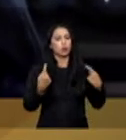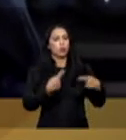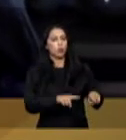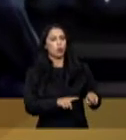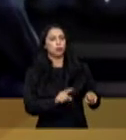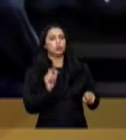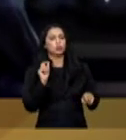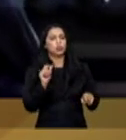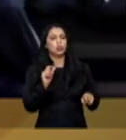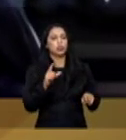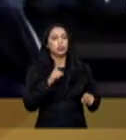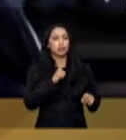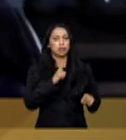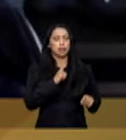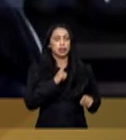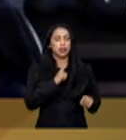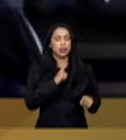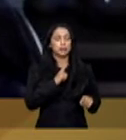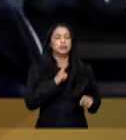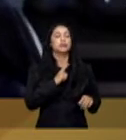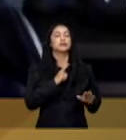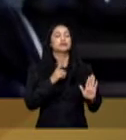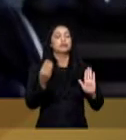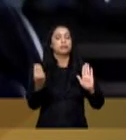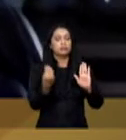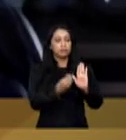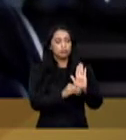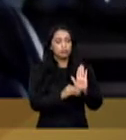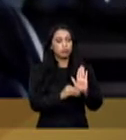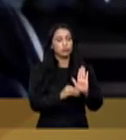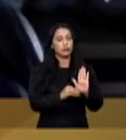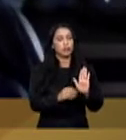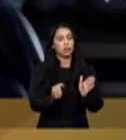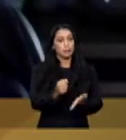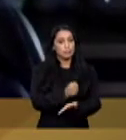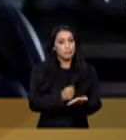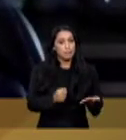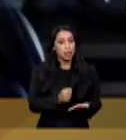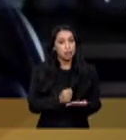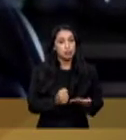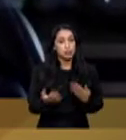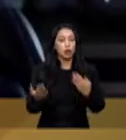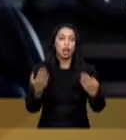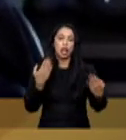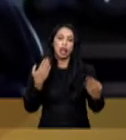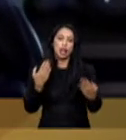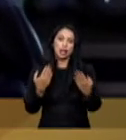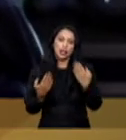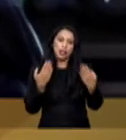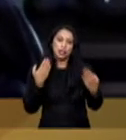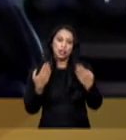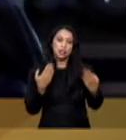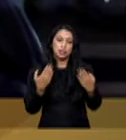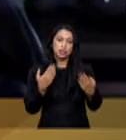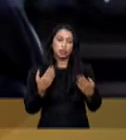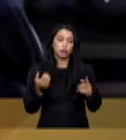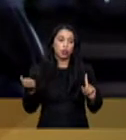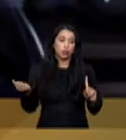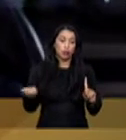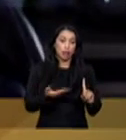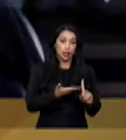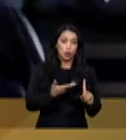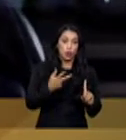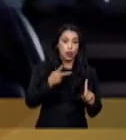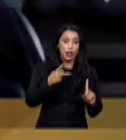condutas previstas no seu preceito primário, mediante analogia favorável ao réu, as penas